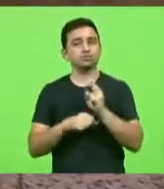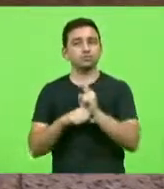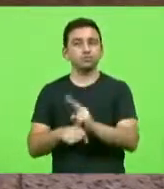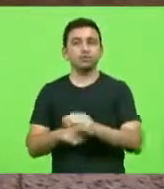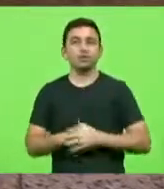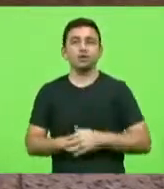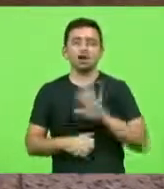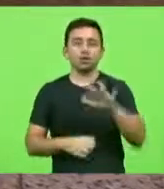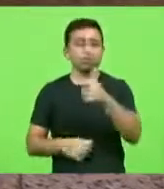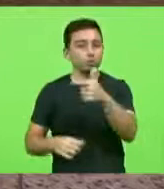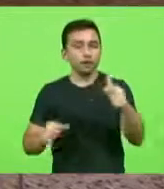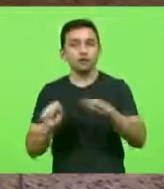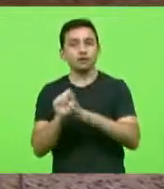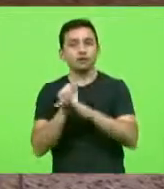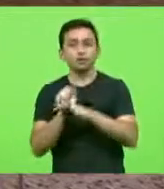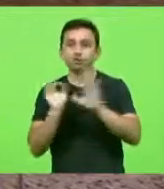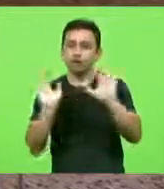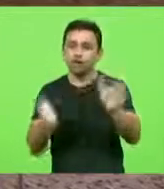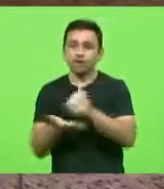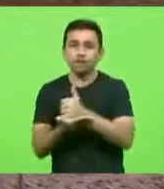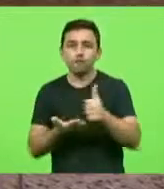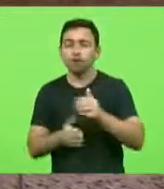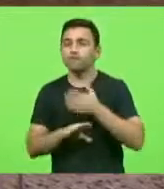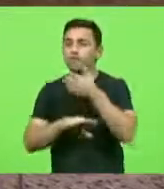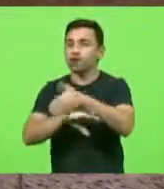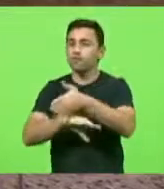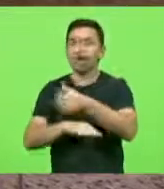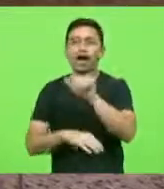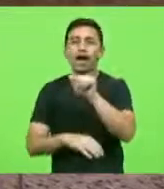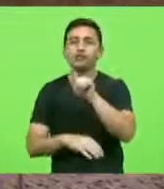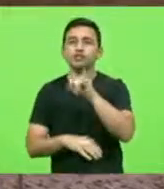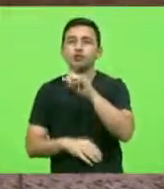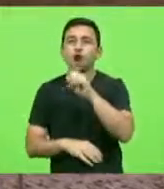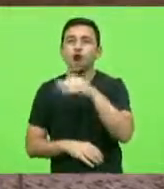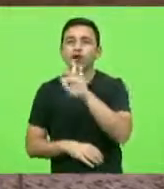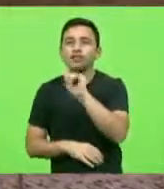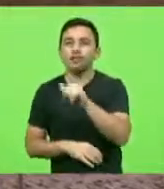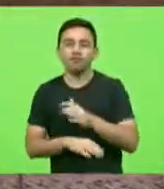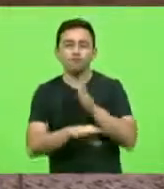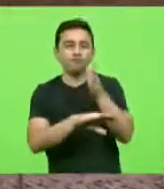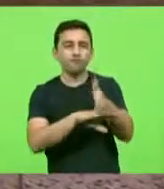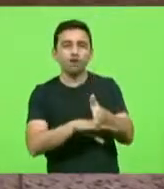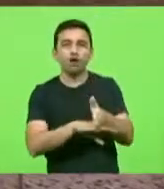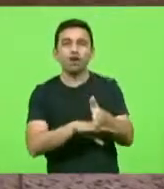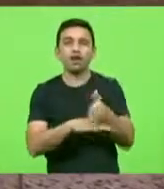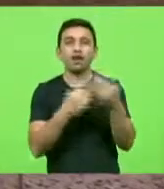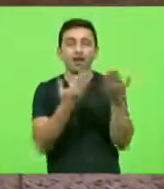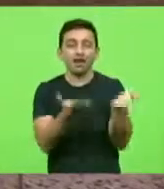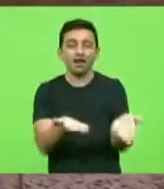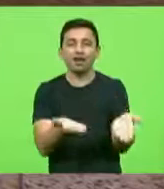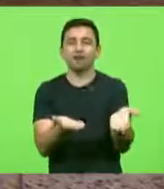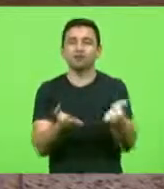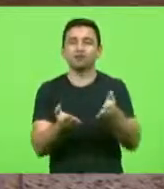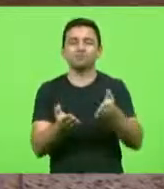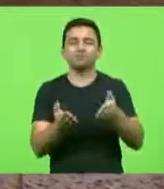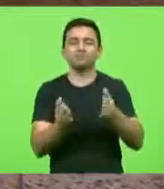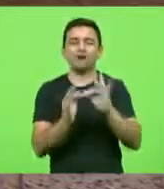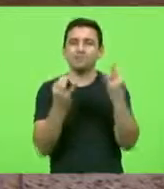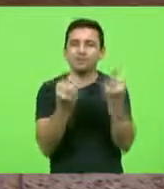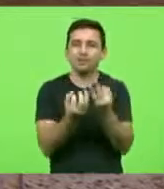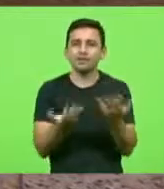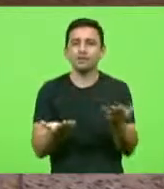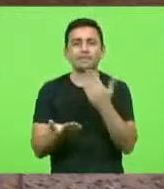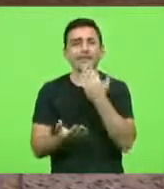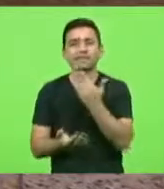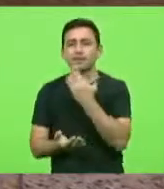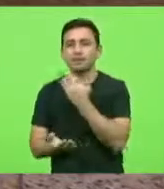tem garantia, já foi no agiota, já pediu o dinheiro para o parente, não tem mais de onde tirar. Já botou tudo que tinha de